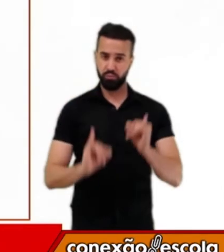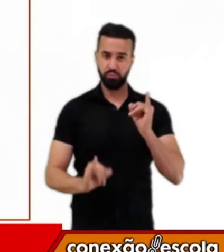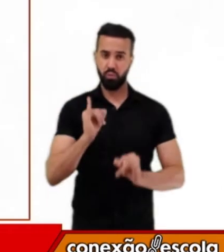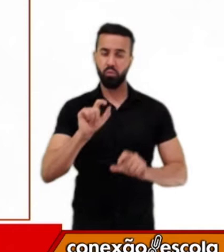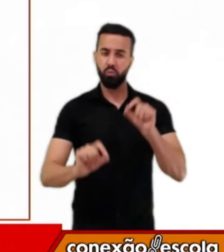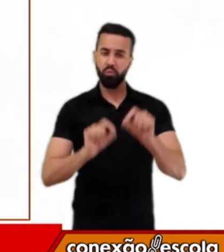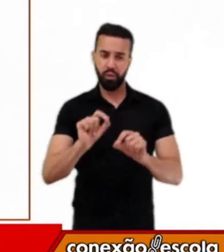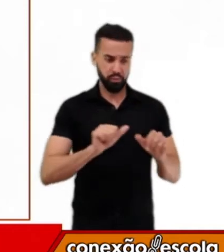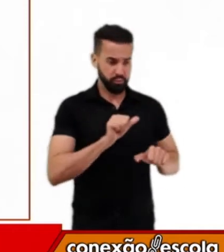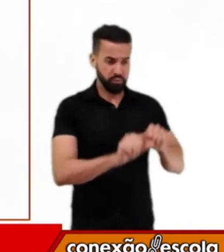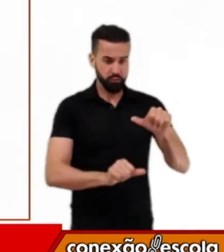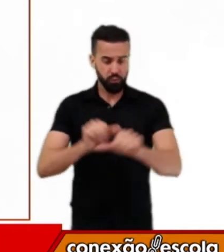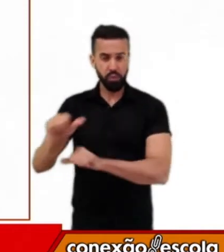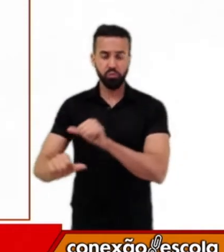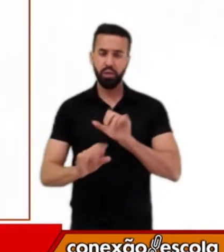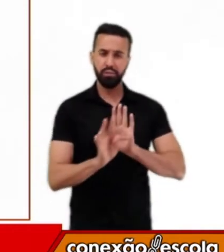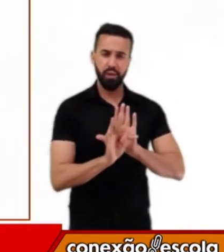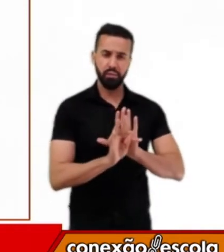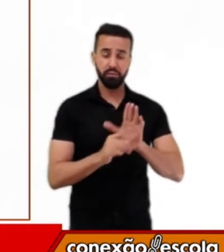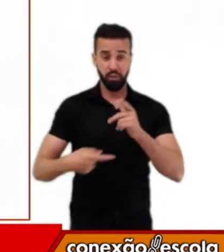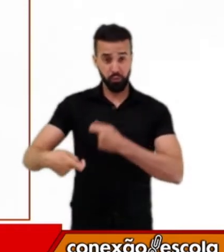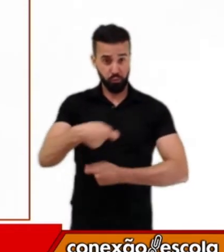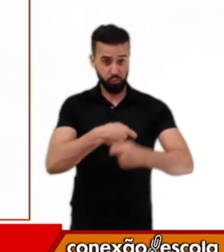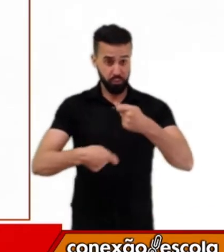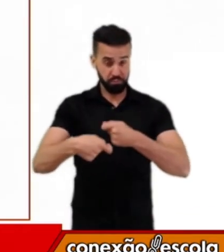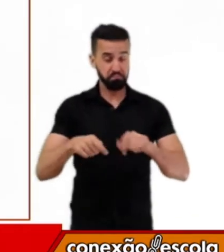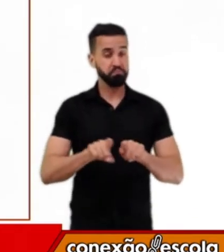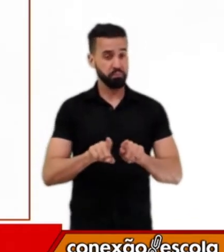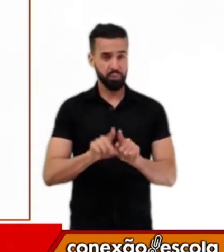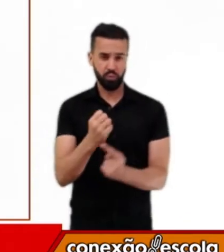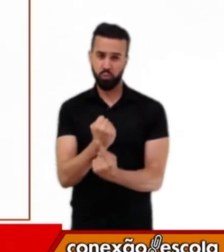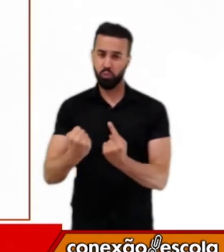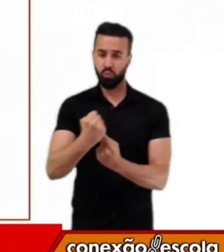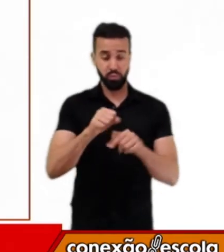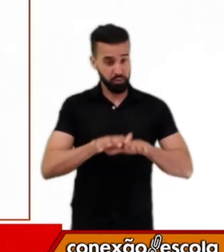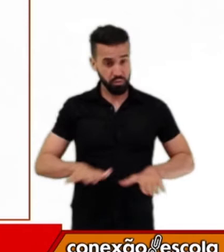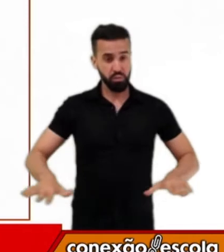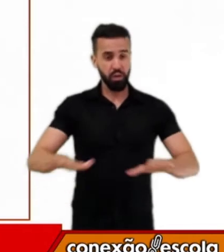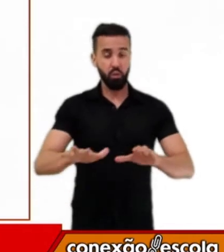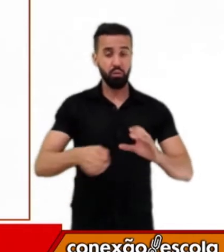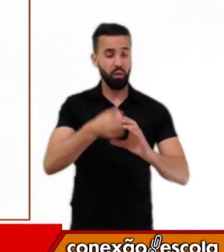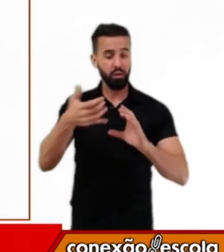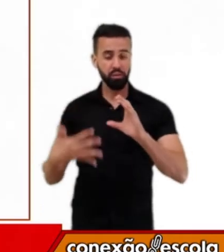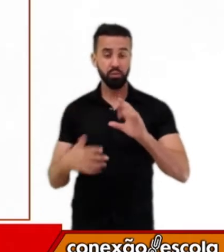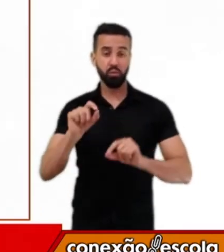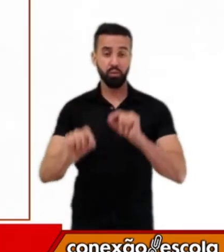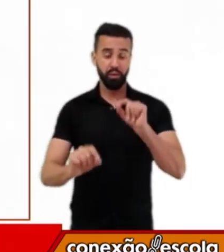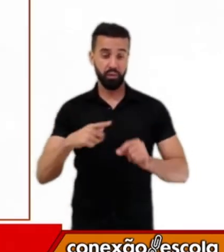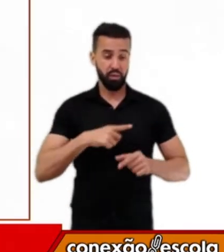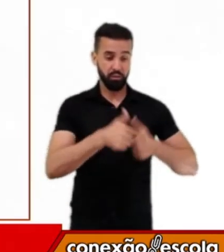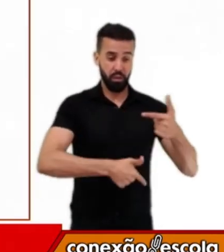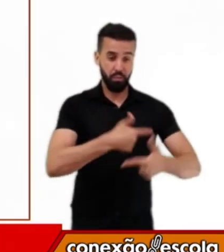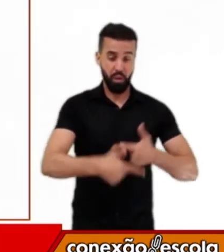conjunto de transformações técnicas, econômicas e sociais caracterizadas pela substituição da energia física